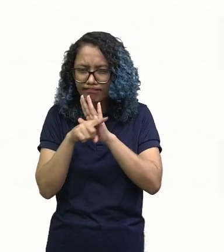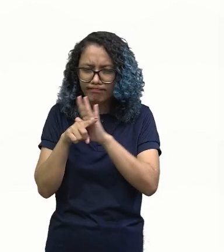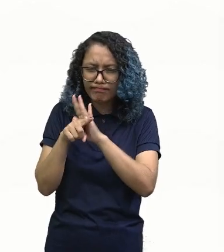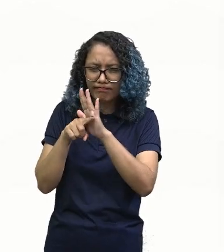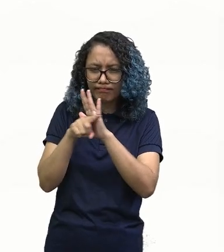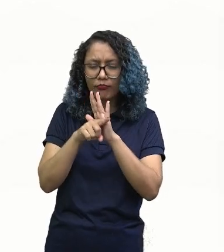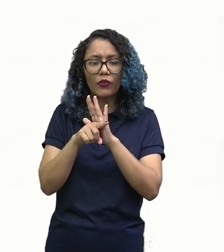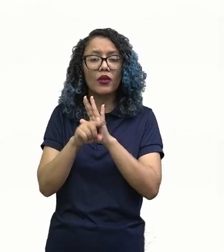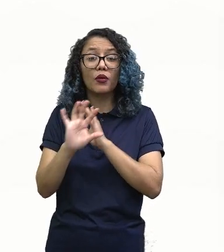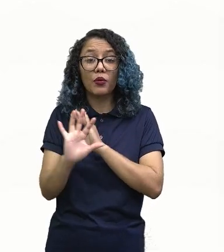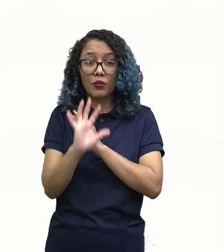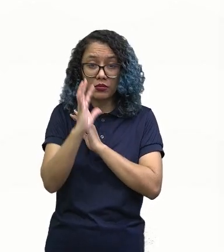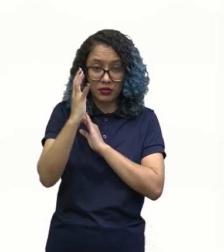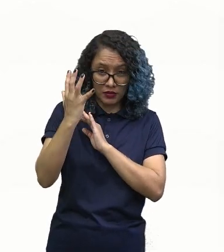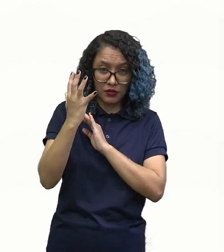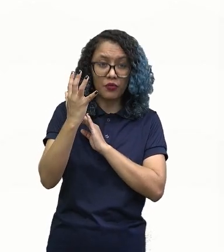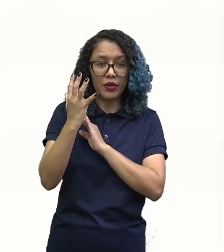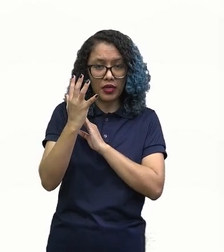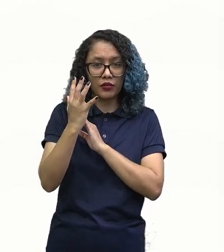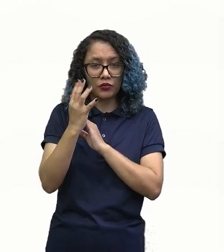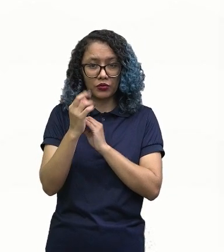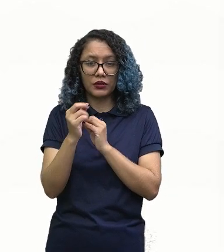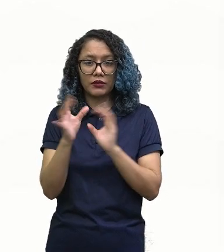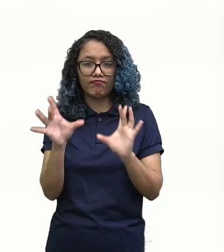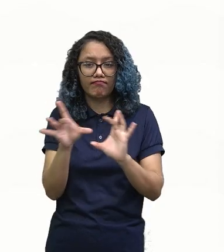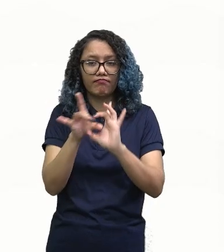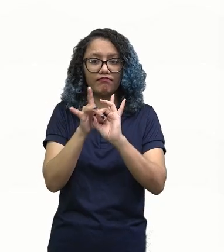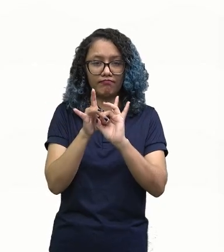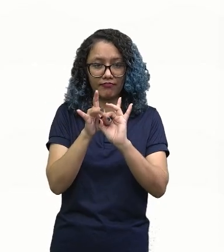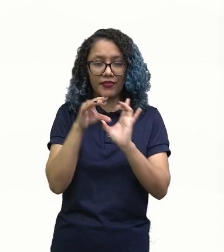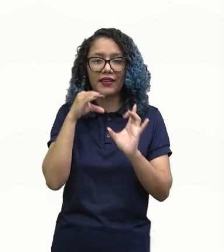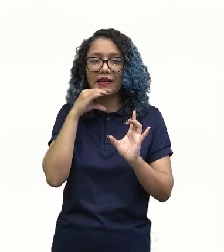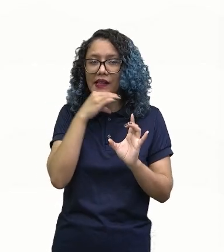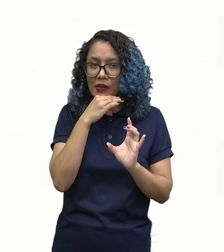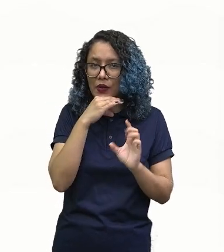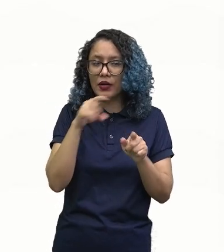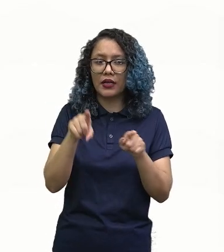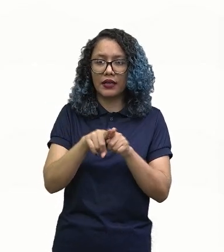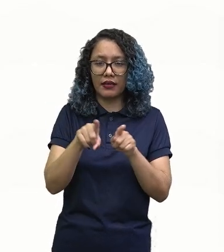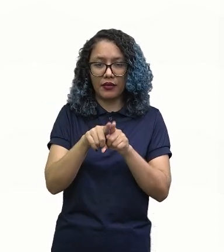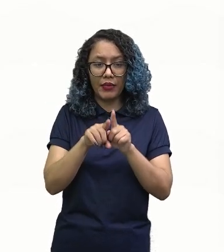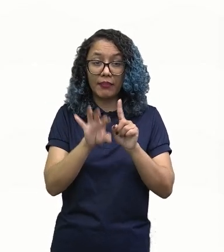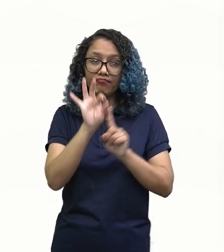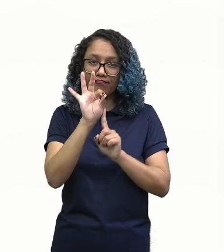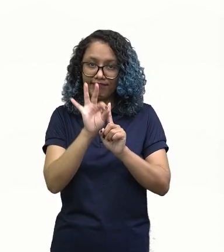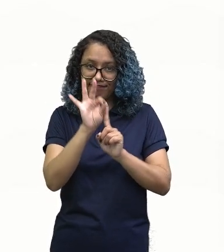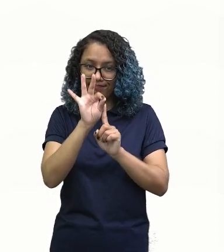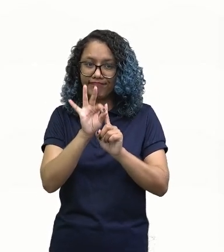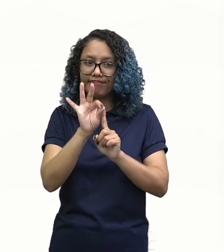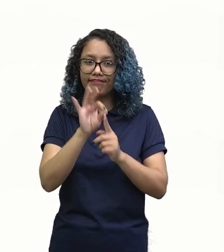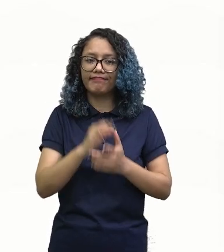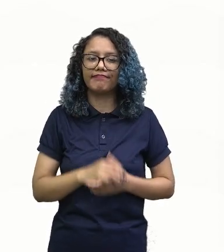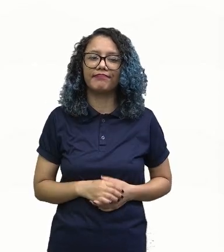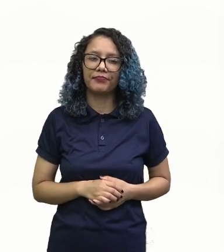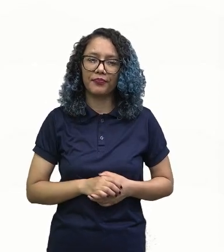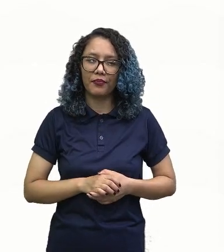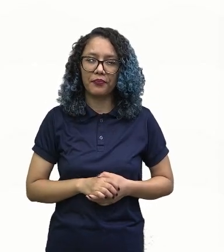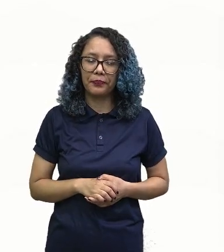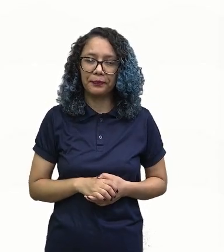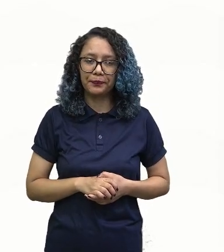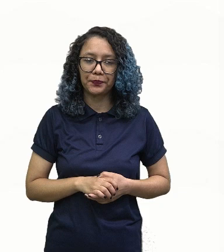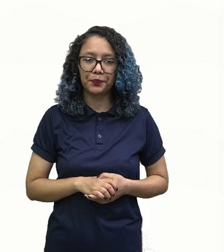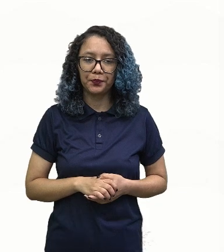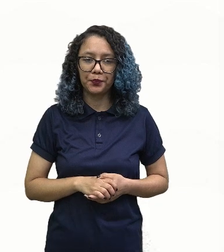os fenômenos associados a quem? Ao calor e à